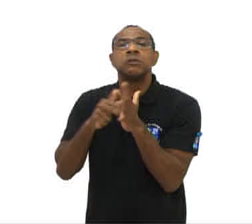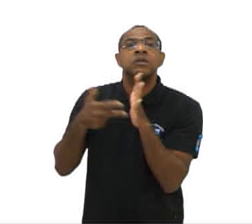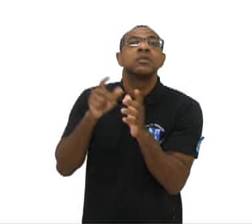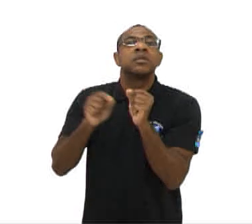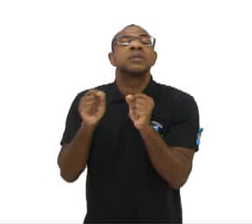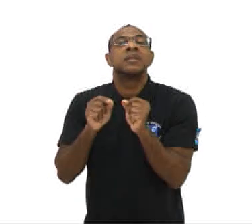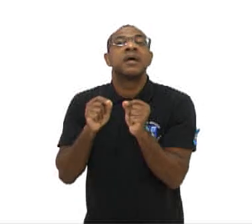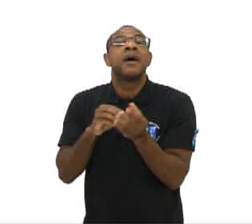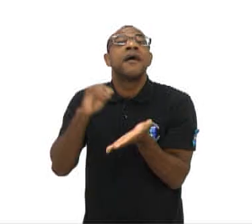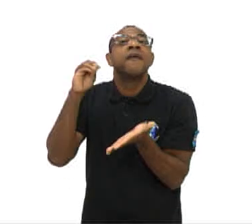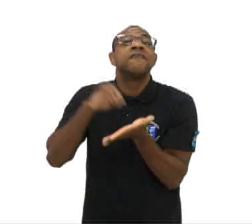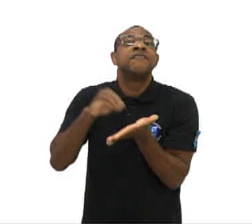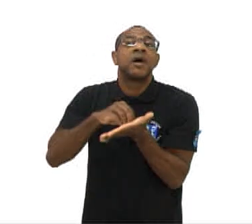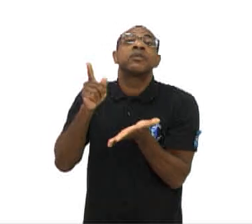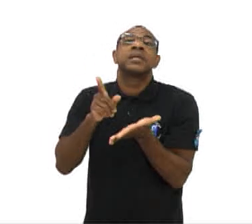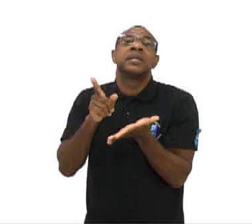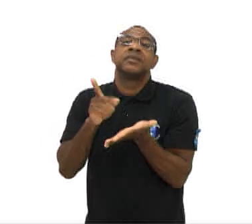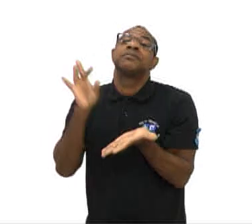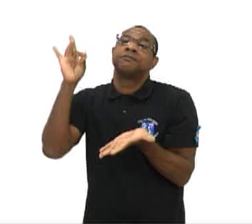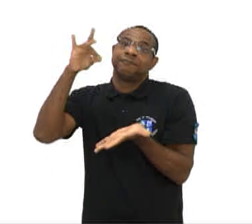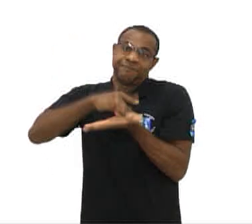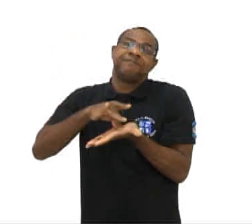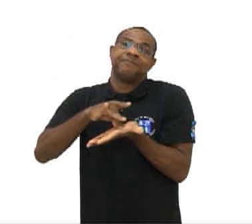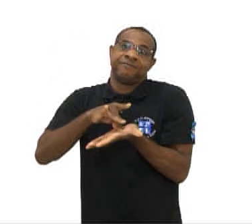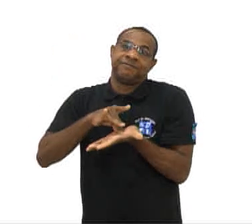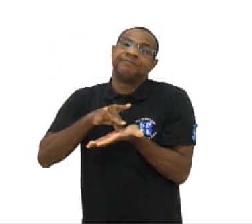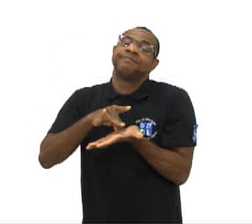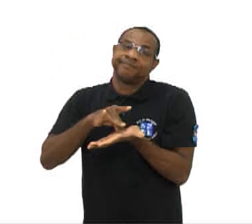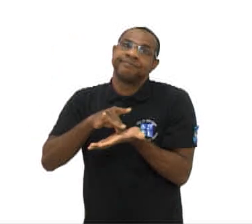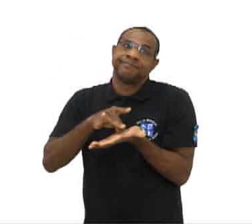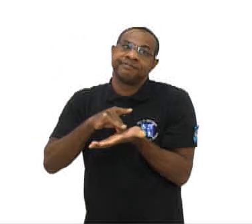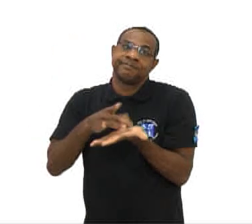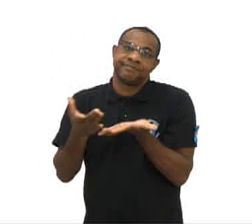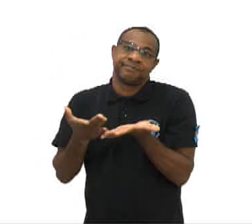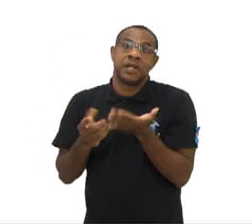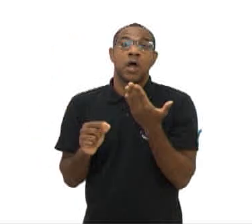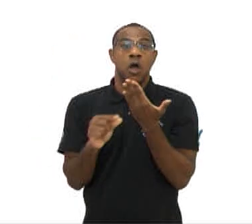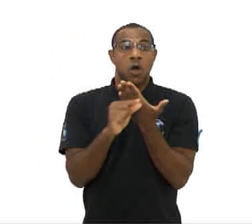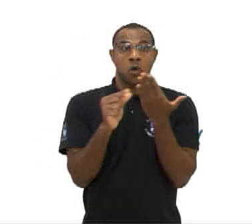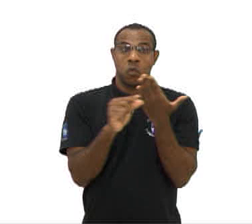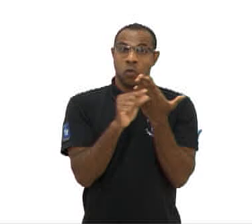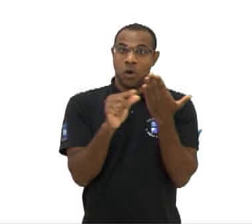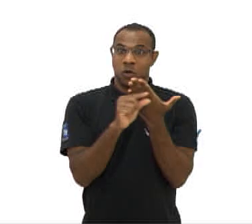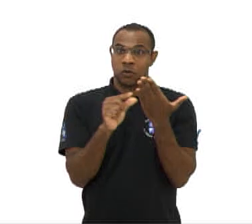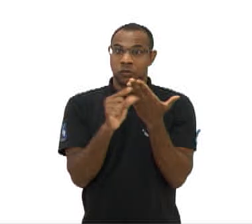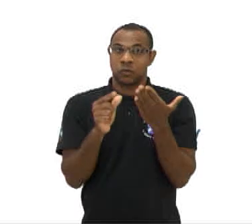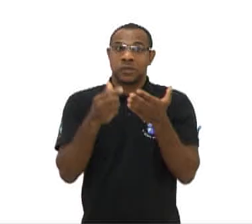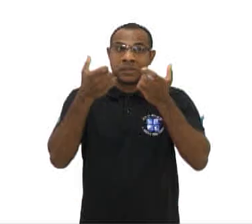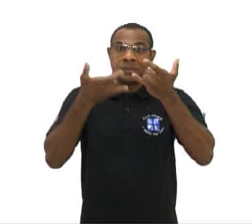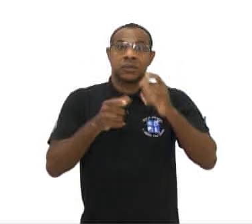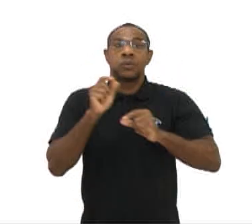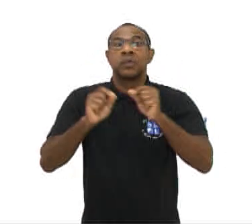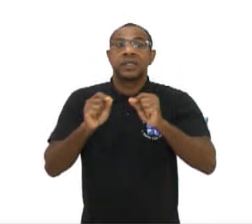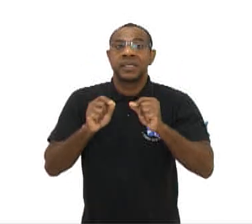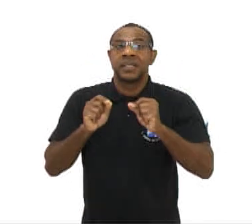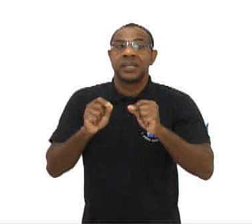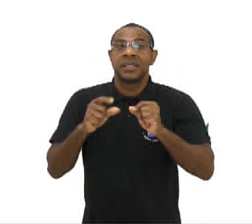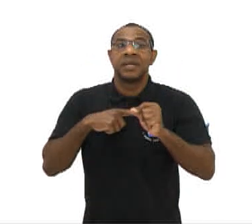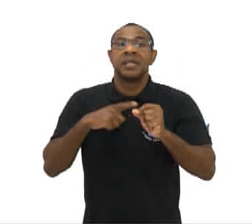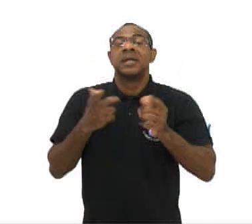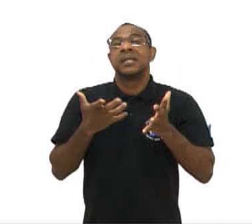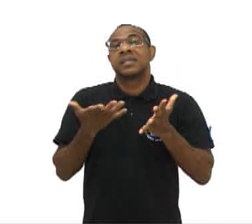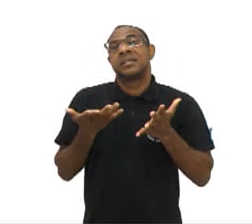significa falta de seriedade. De acordo com o autor, a popularização dos meios digitais favoreceu